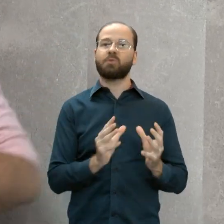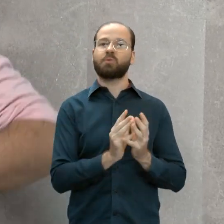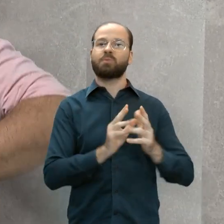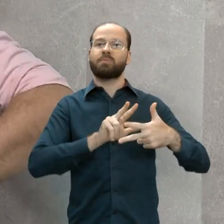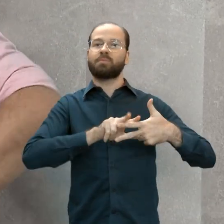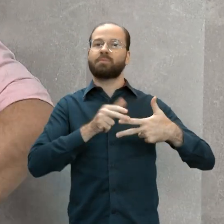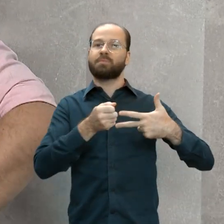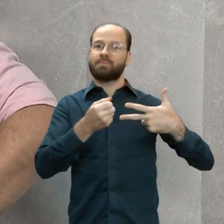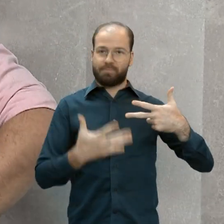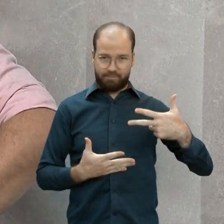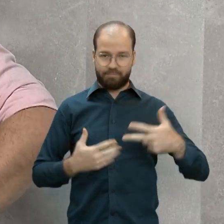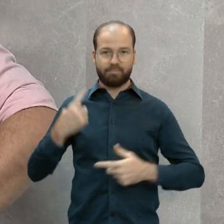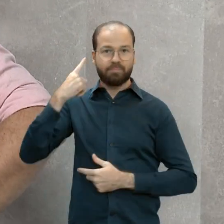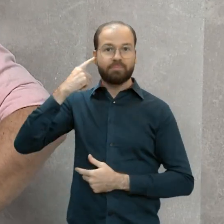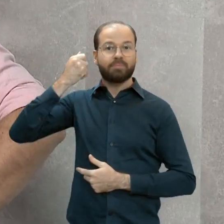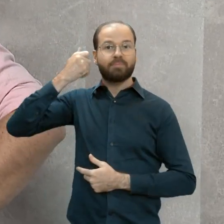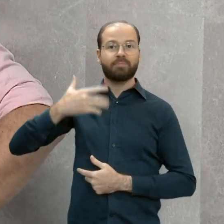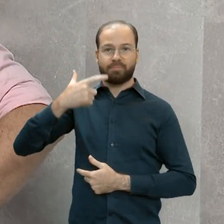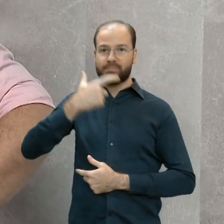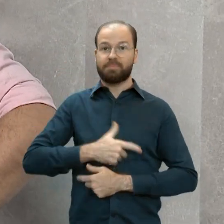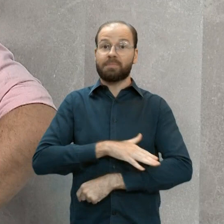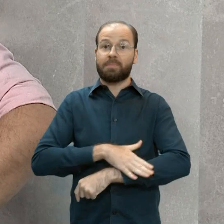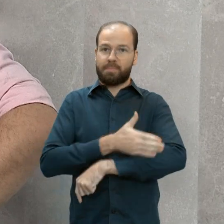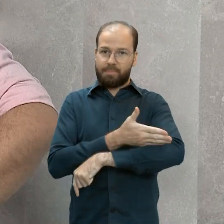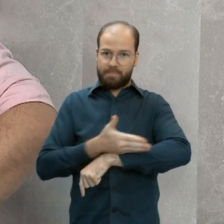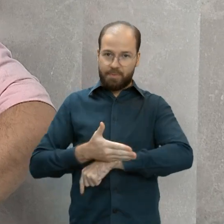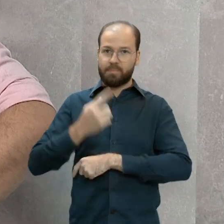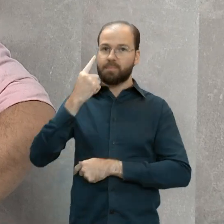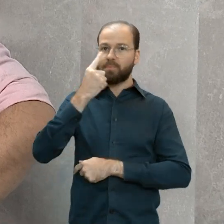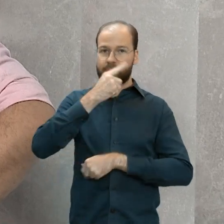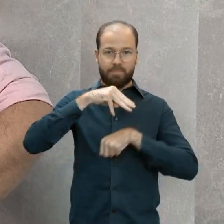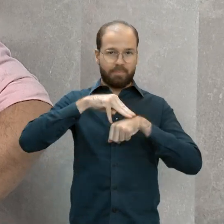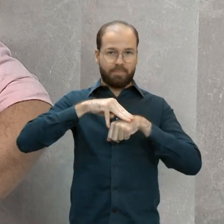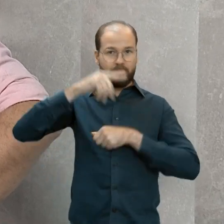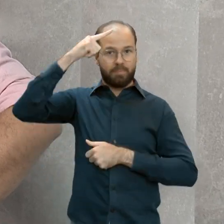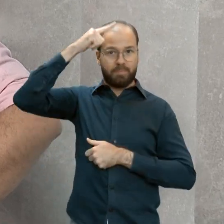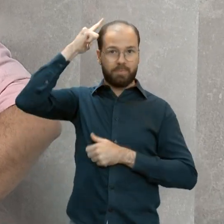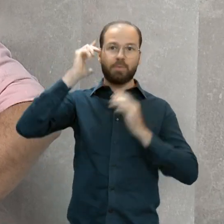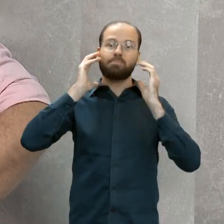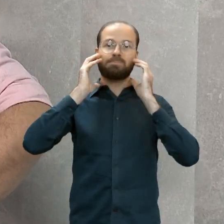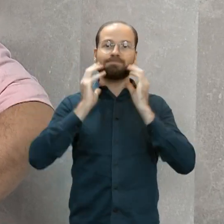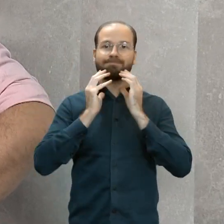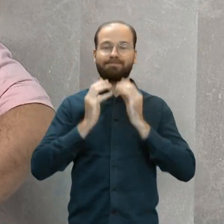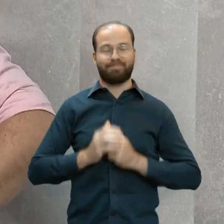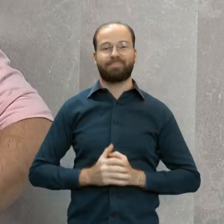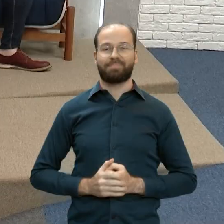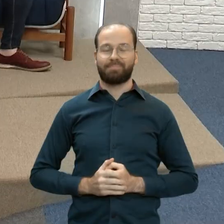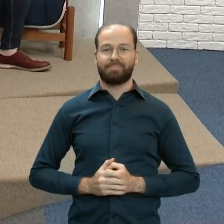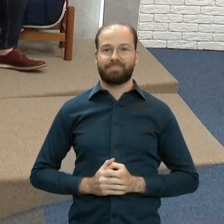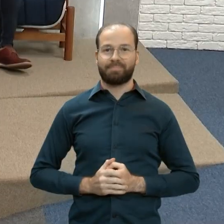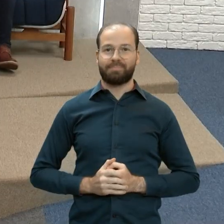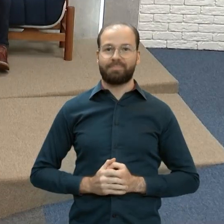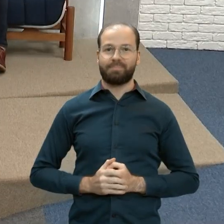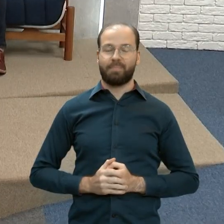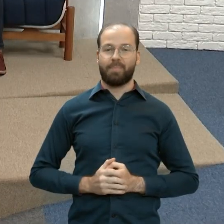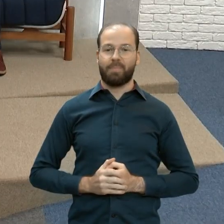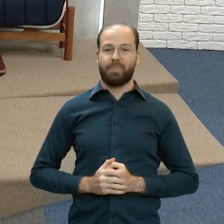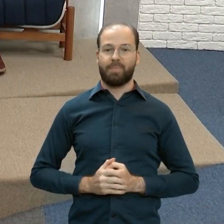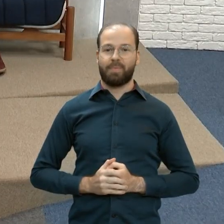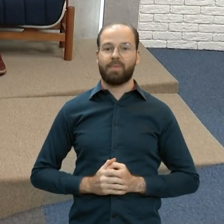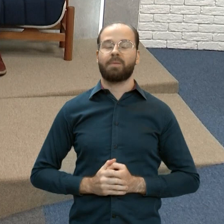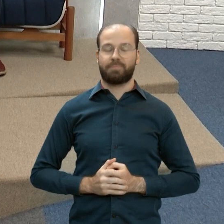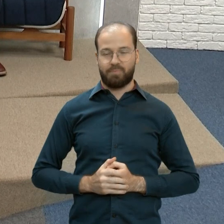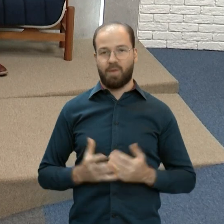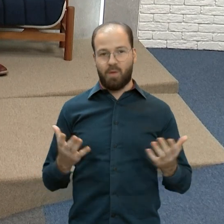se descreve como um homem branco, com olhos castanhos escuros, poucos cabelos e barba cheia. E de volta